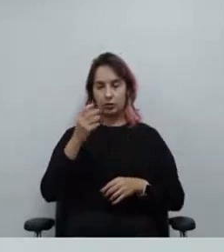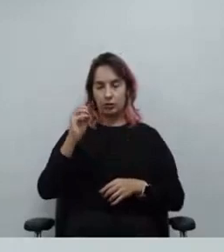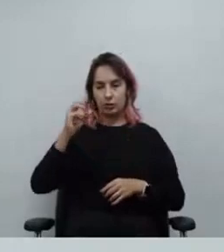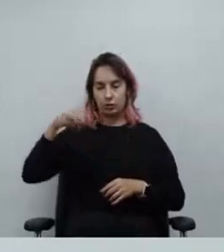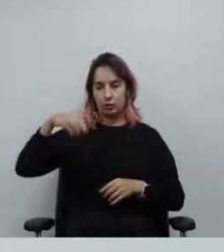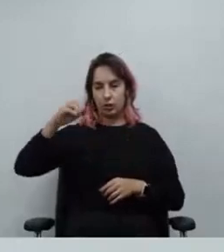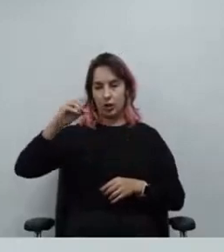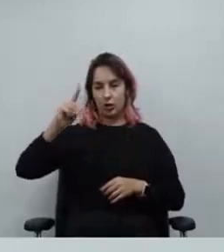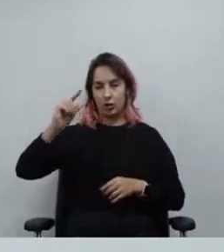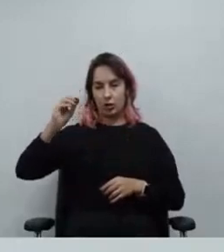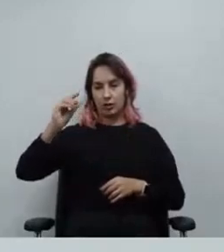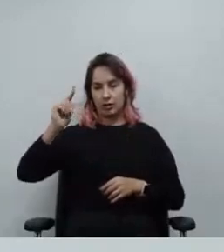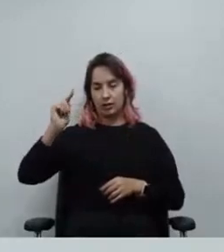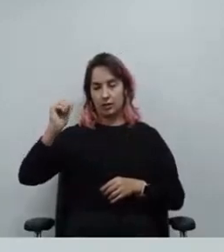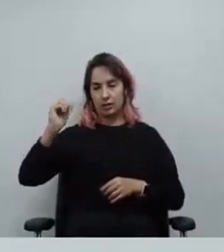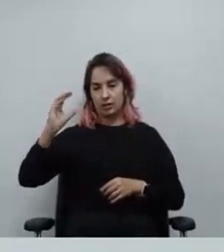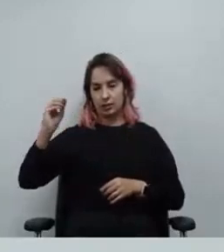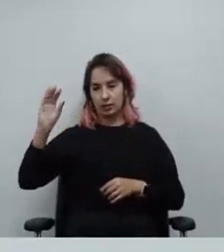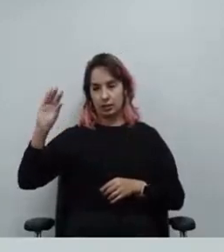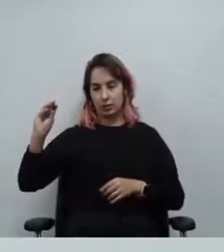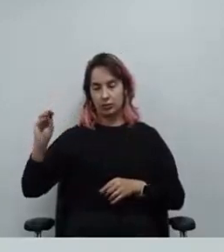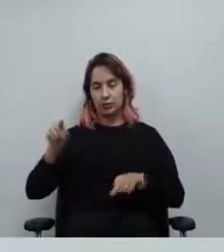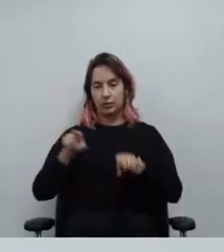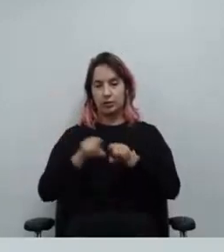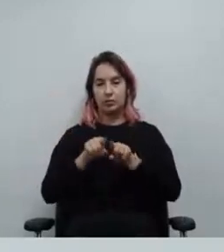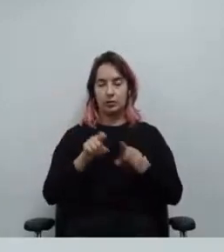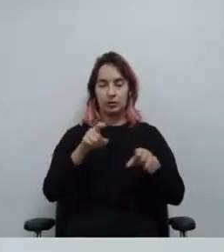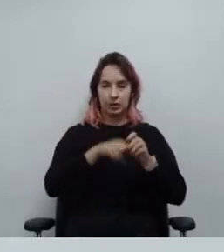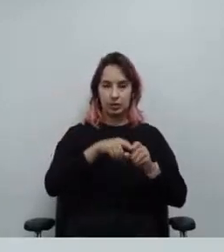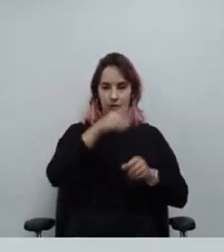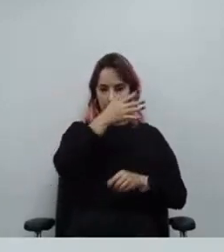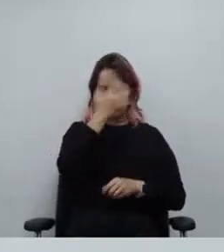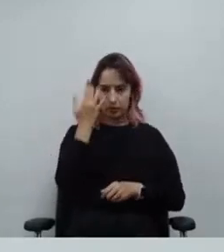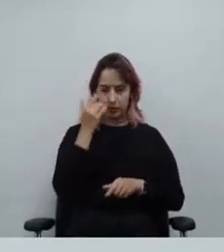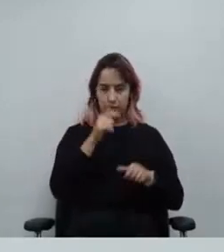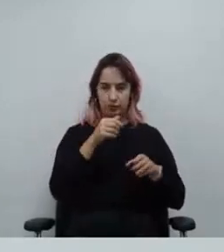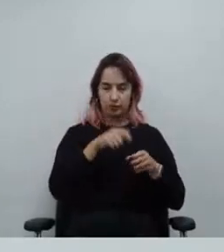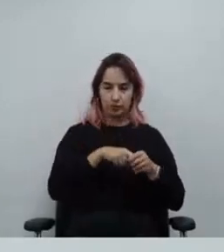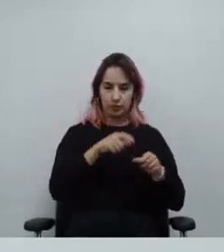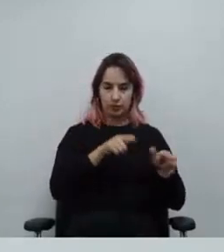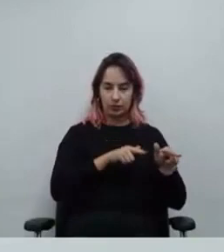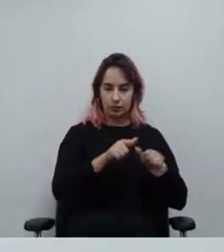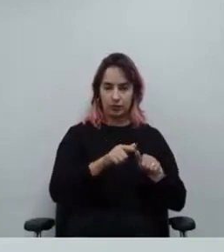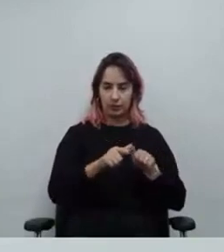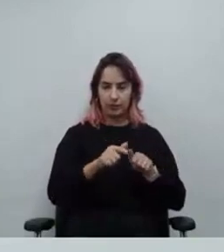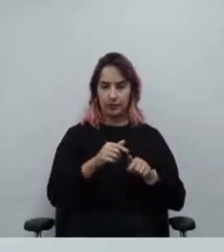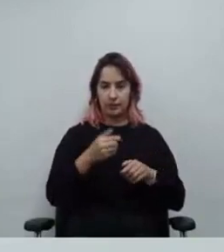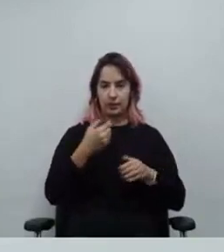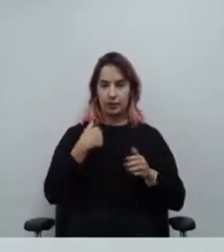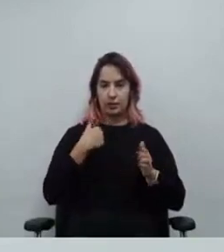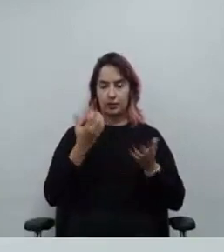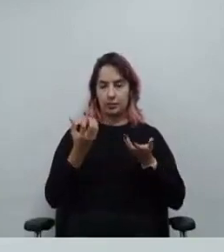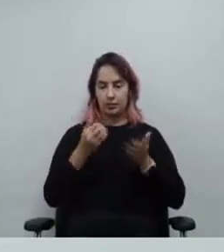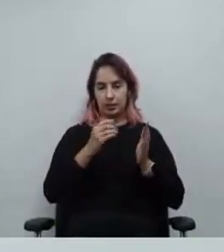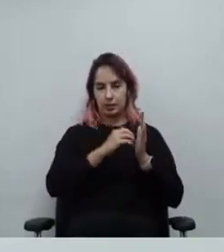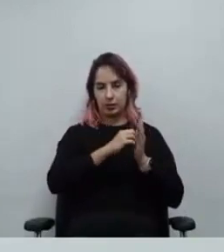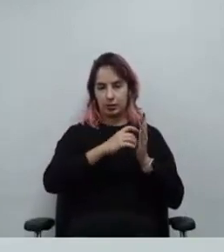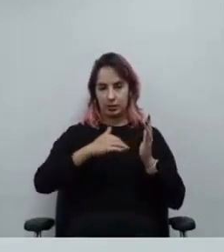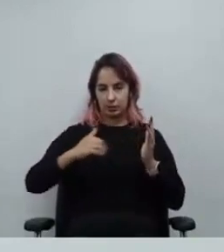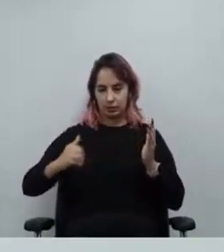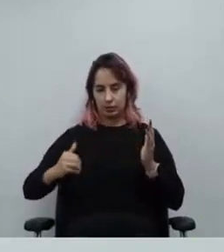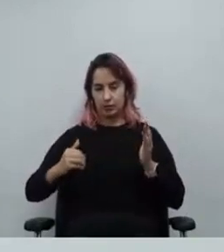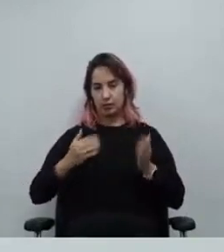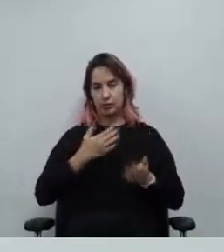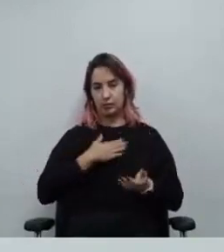relatório apresentado e, considerando o retorno da defensora pública ao seu cargo, manifesto-me pelo arquivamento do presente processo. É como